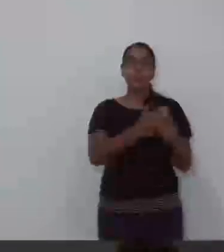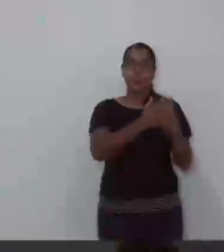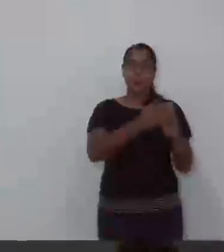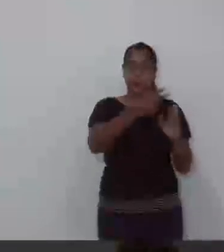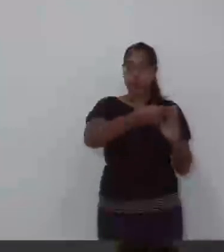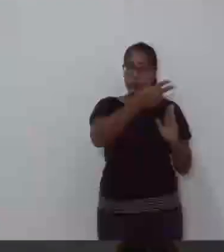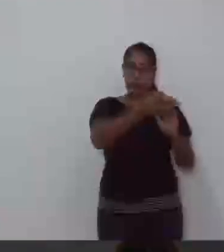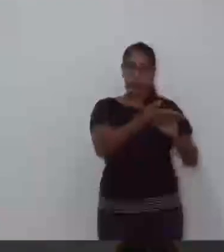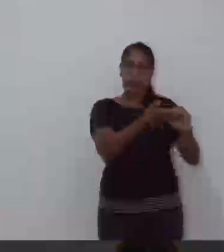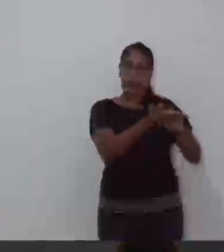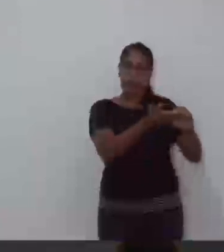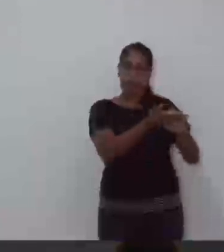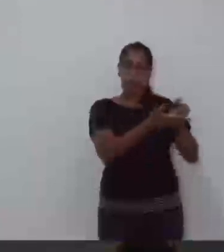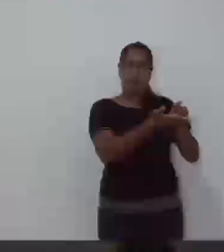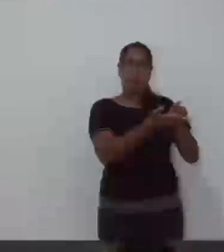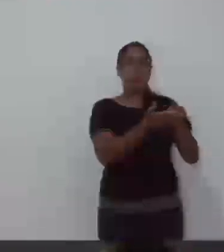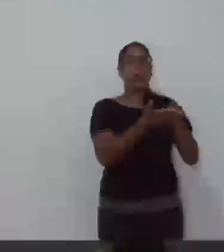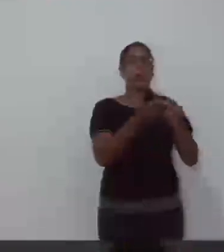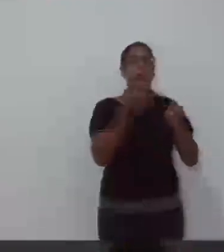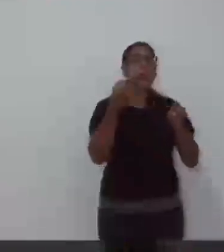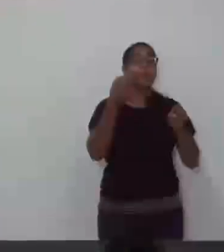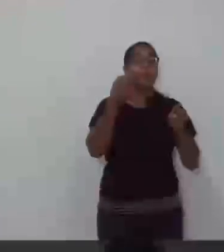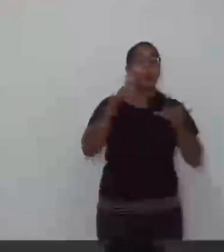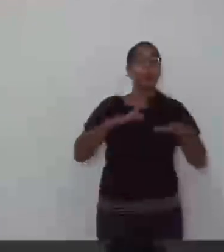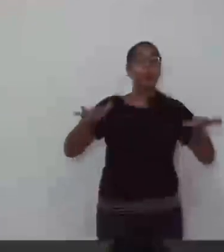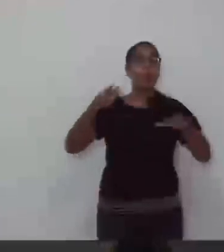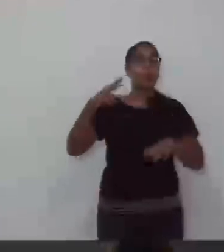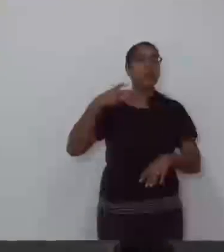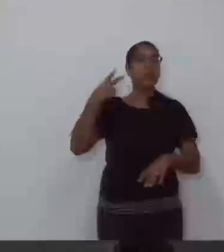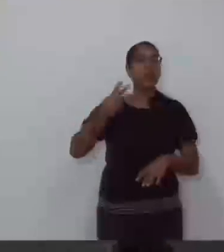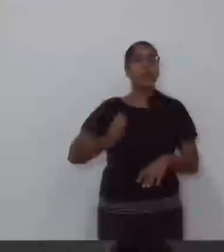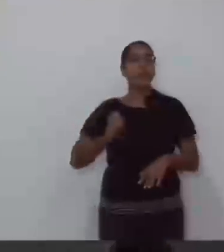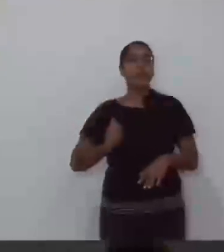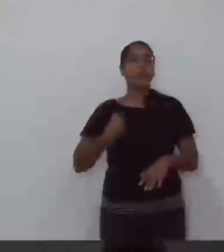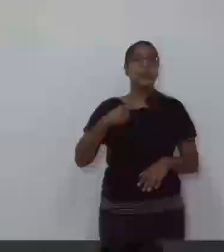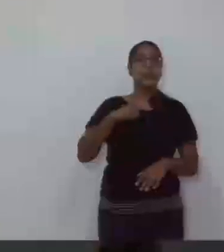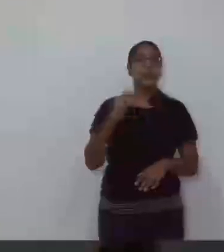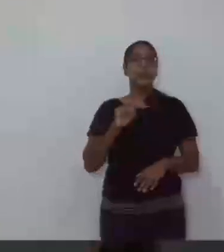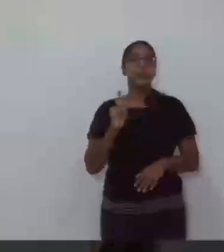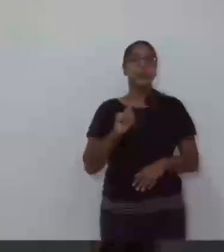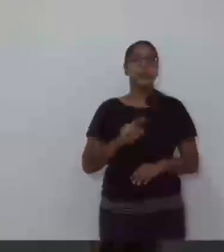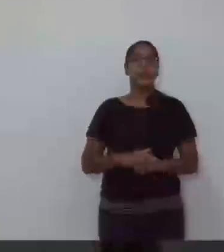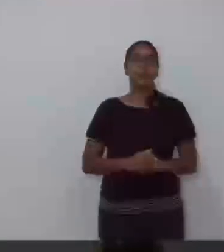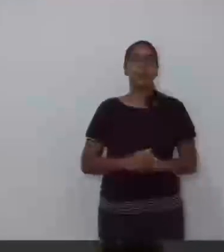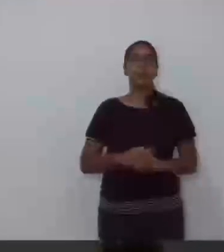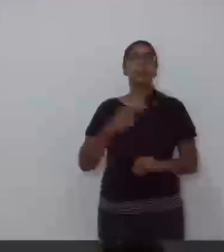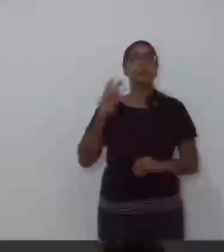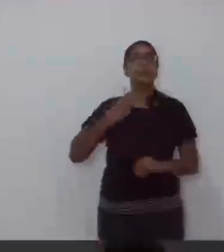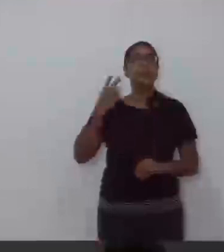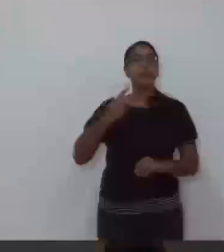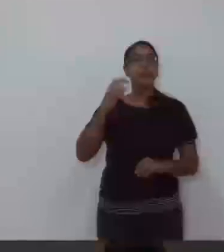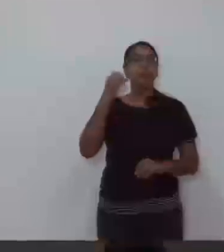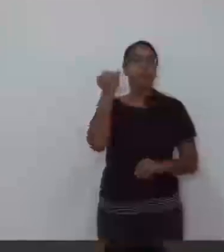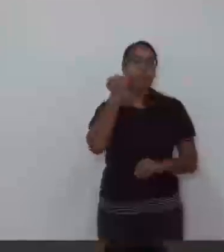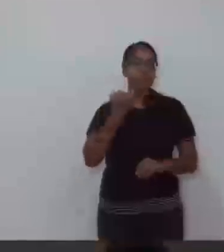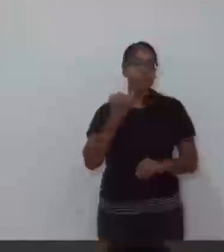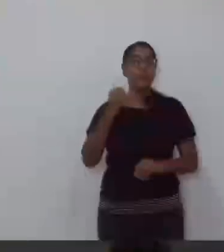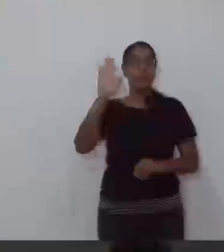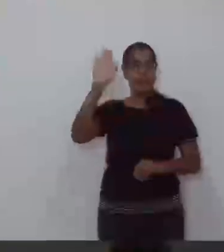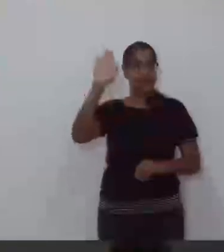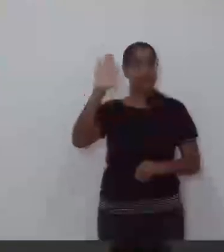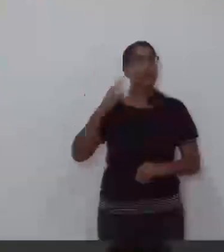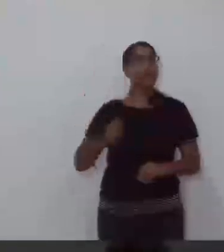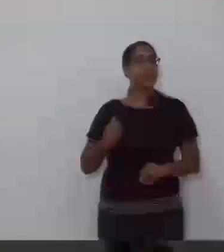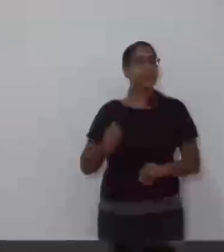Solicito à segunda secretária que proceda à verificação de presença dos vereadores e vereadoras. Vereadora Ana Genesini.